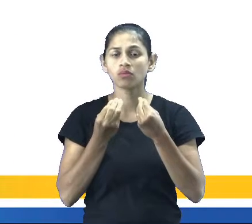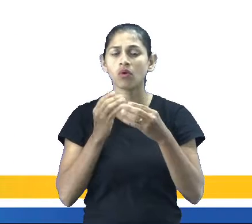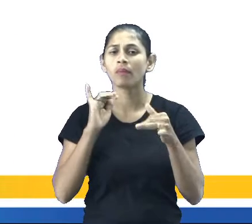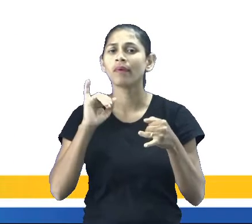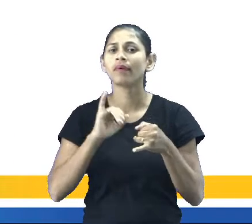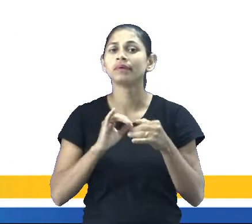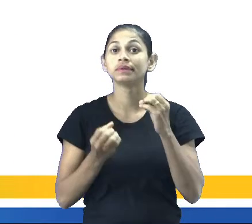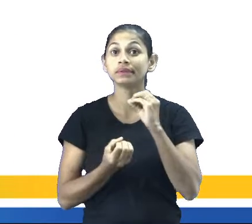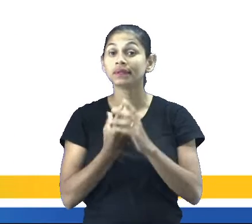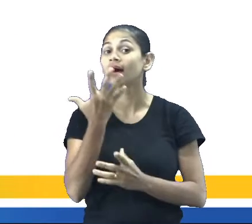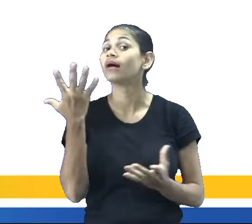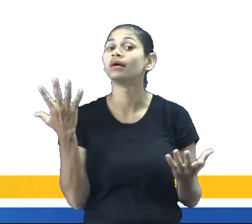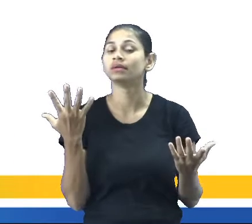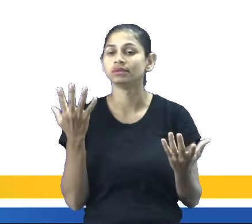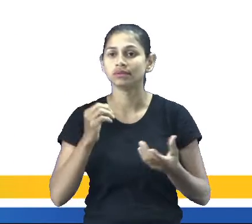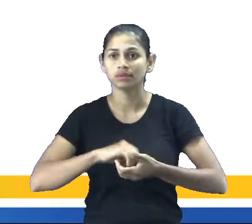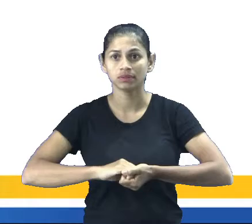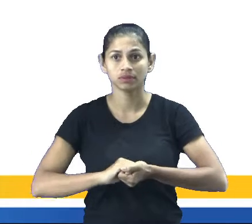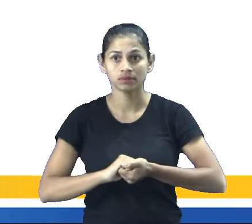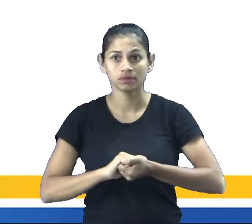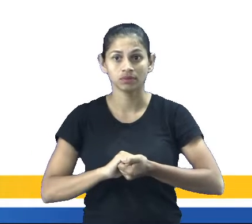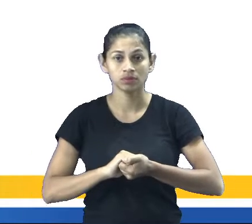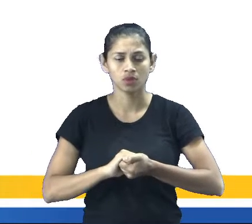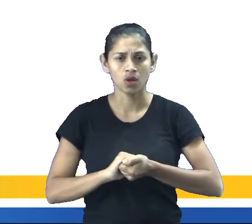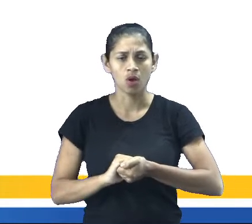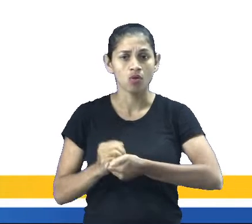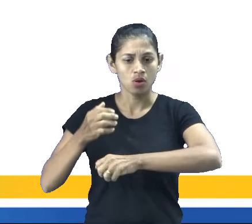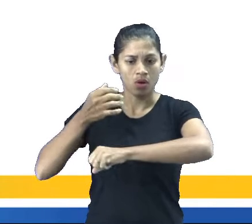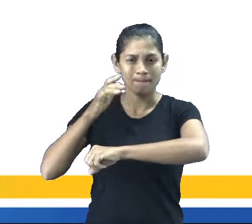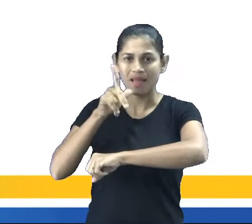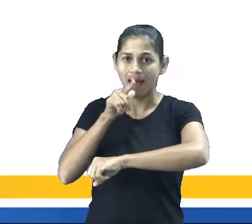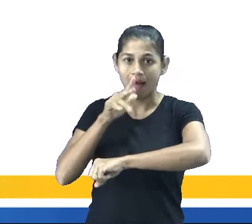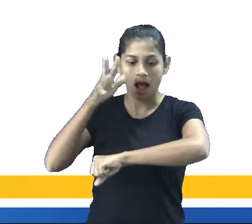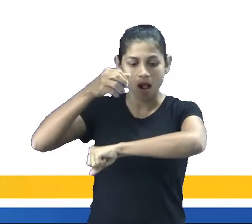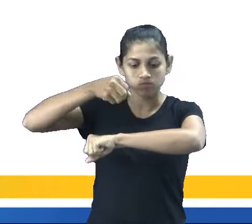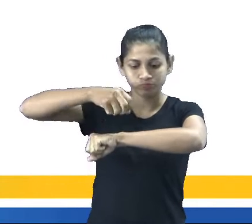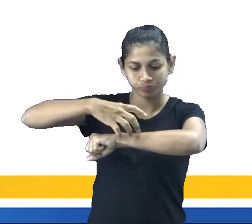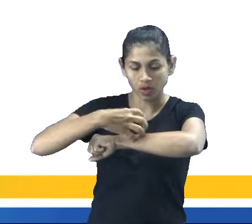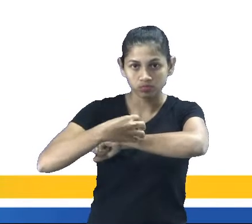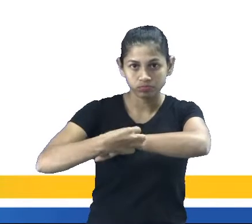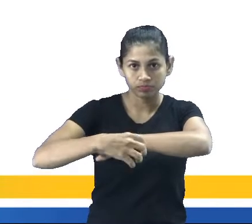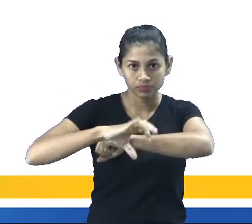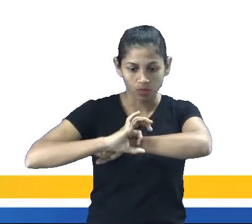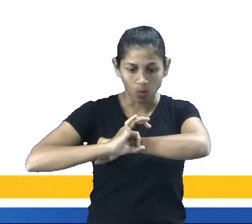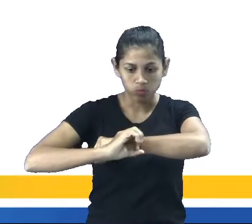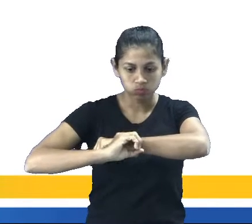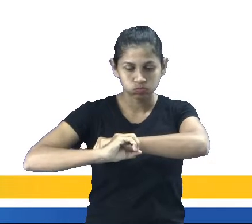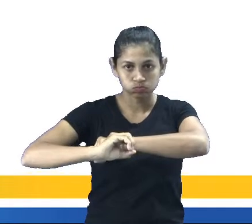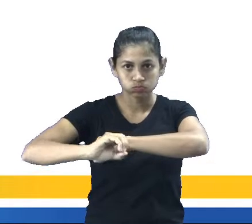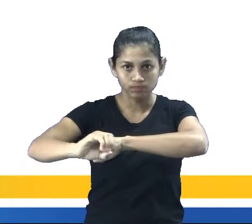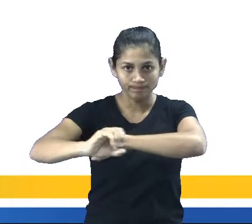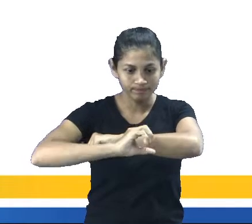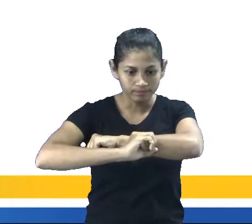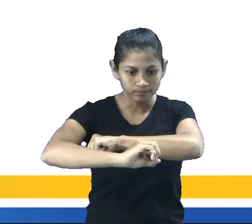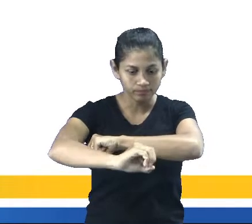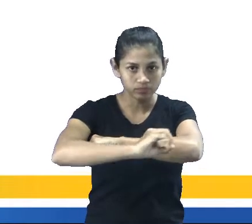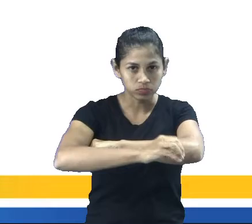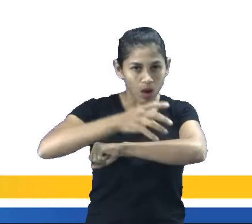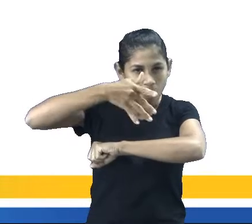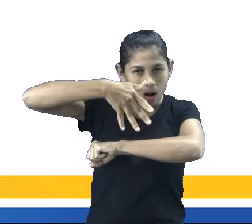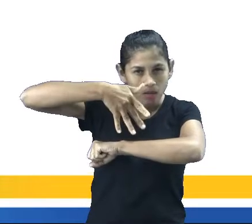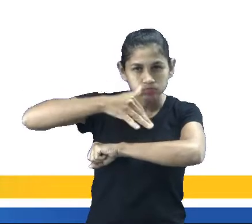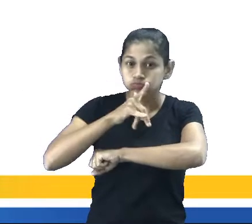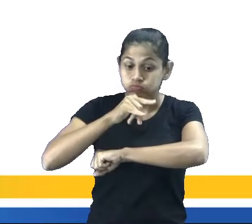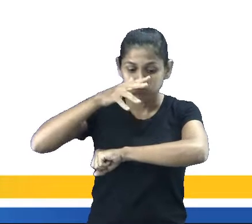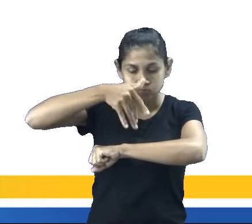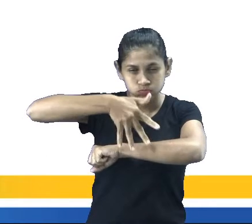hidroelétricas? Elas funcionam através do quê? Da pressão da água, que vai passar por quê? Por uma tubulação da usina com muita força e